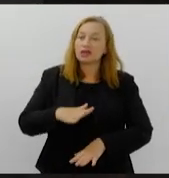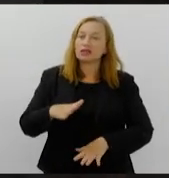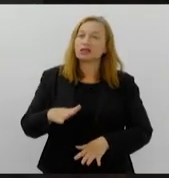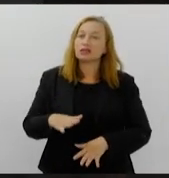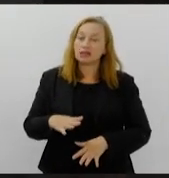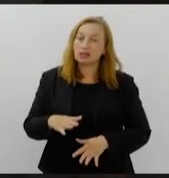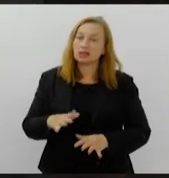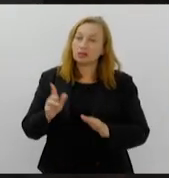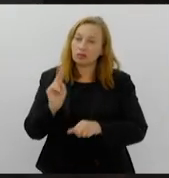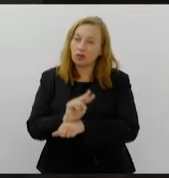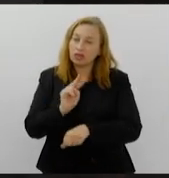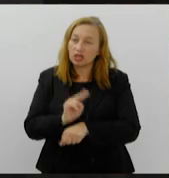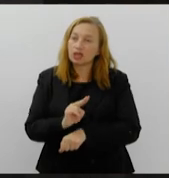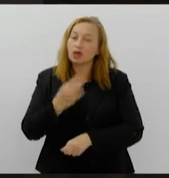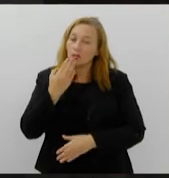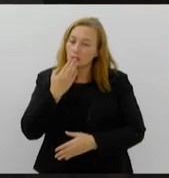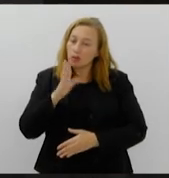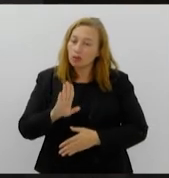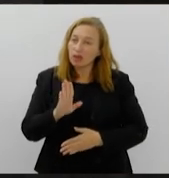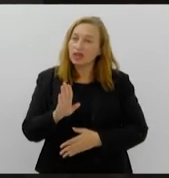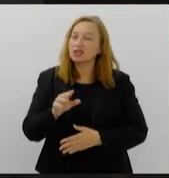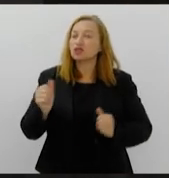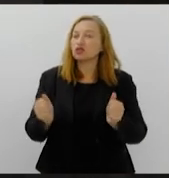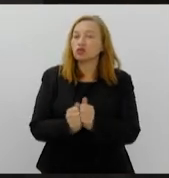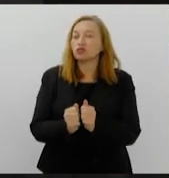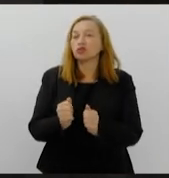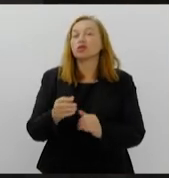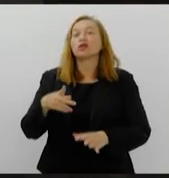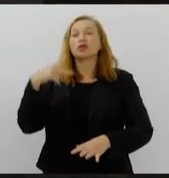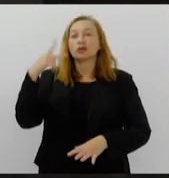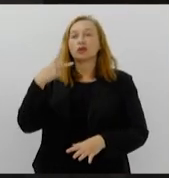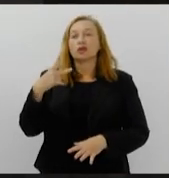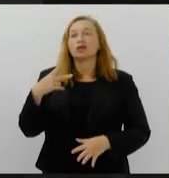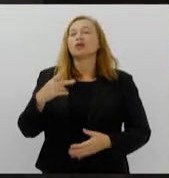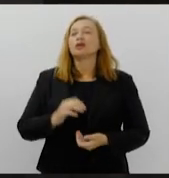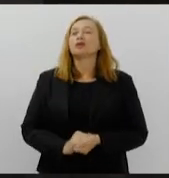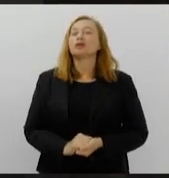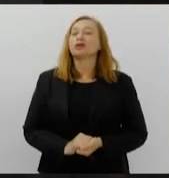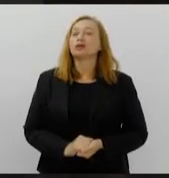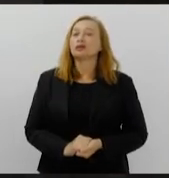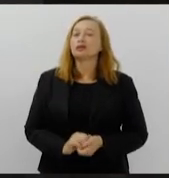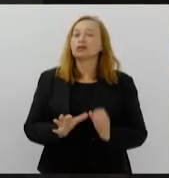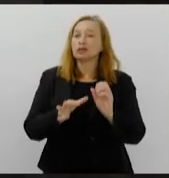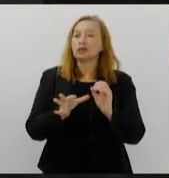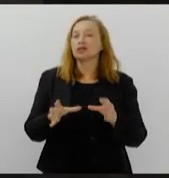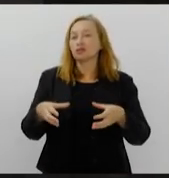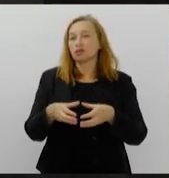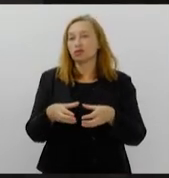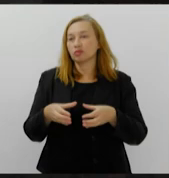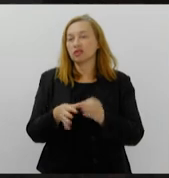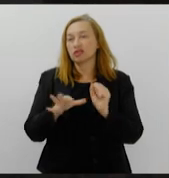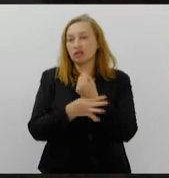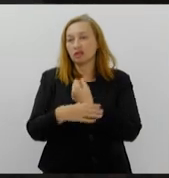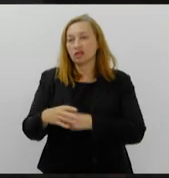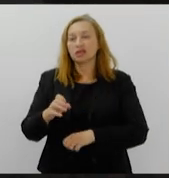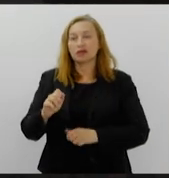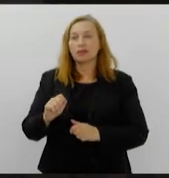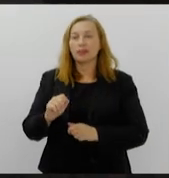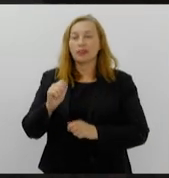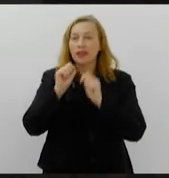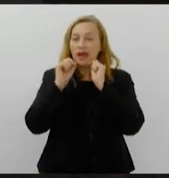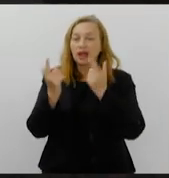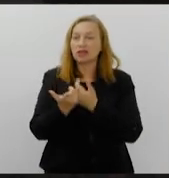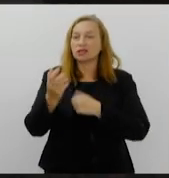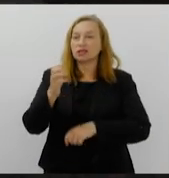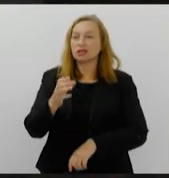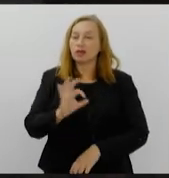me comprometo, junto com todo o Departamento de Segurança da Assembleia Legislativa e assim como também com a Polícia Civil do